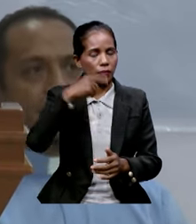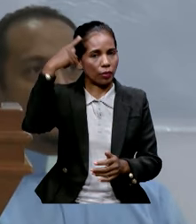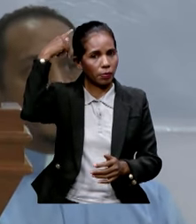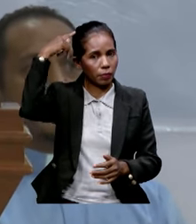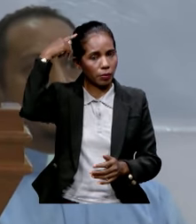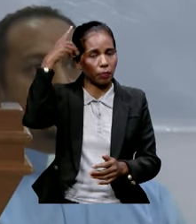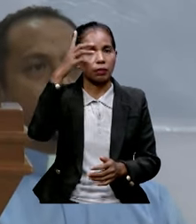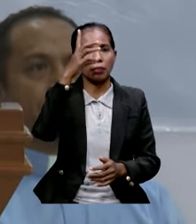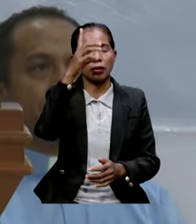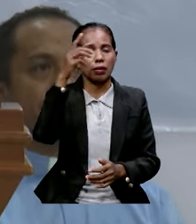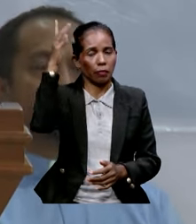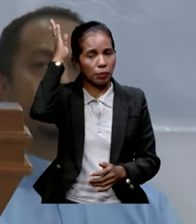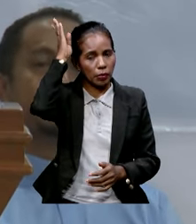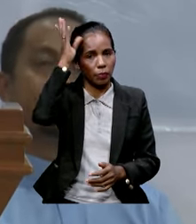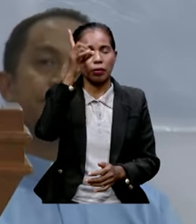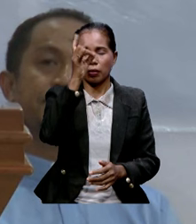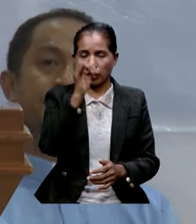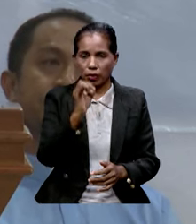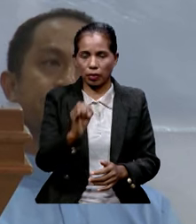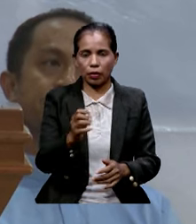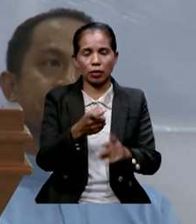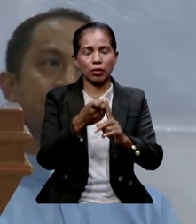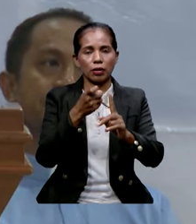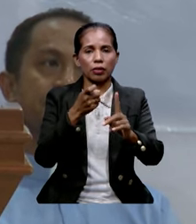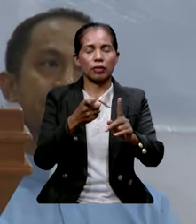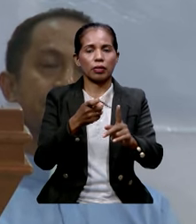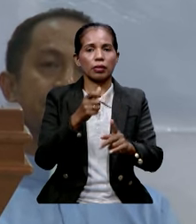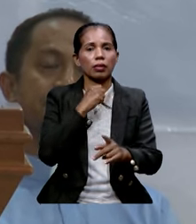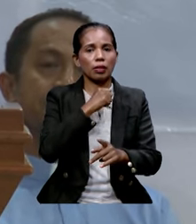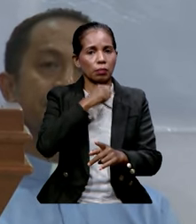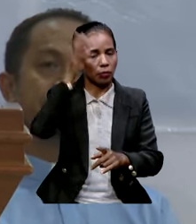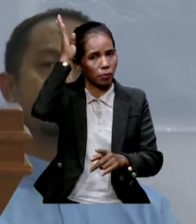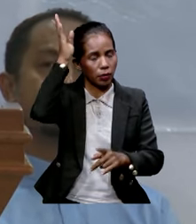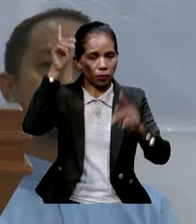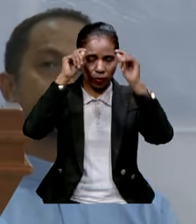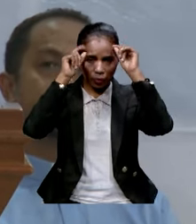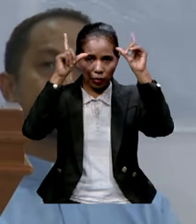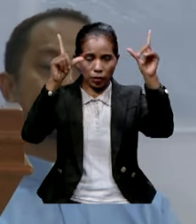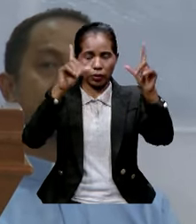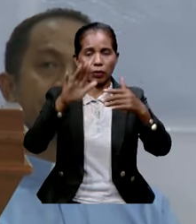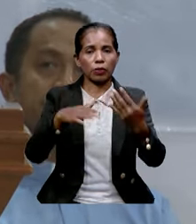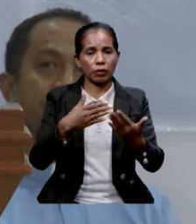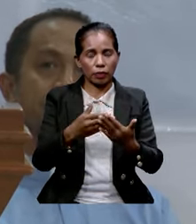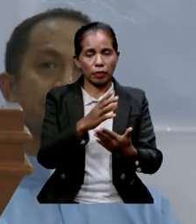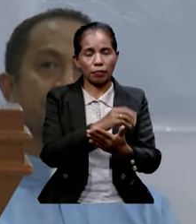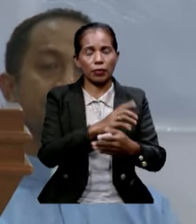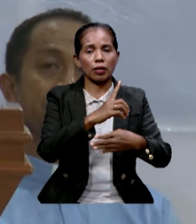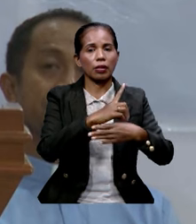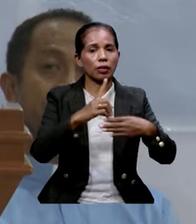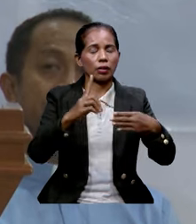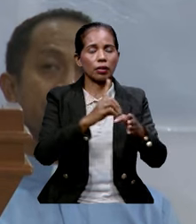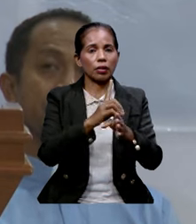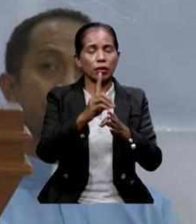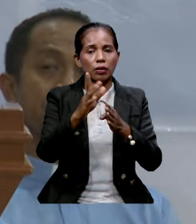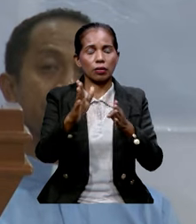Dili, pró-presidente da Conferência Episcopal Timorense e coordenador-geral da equipa da